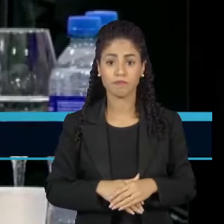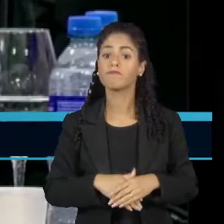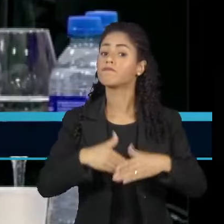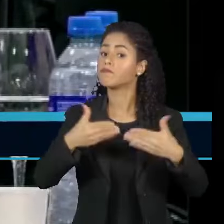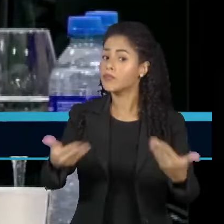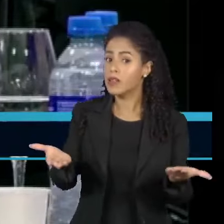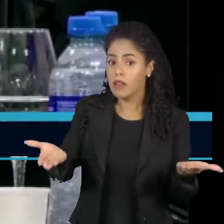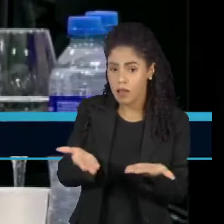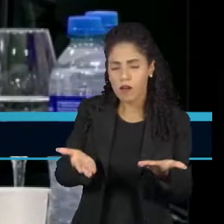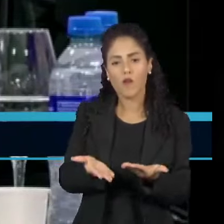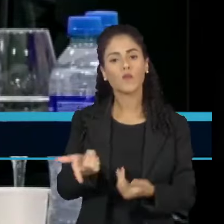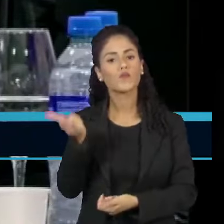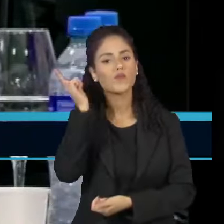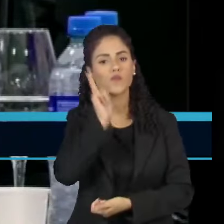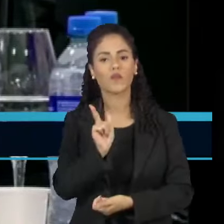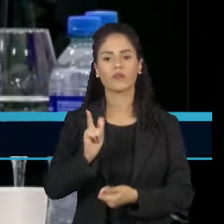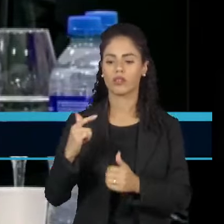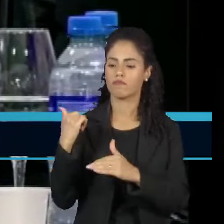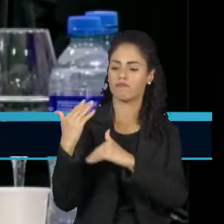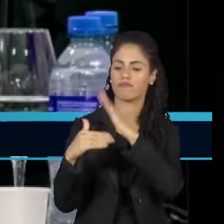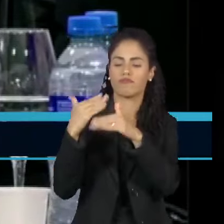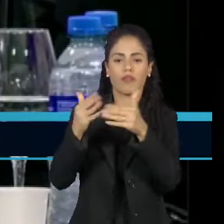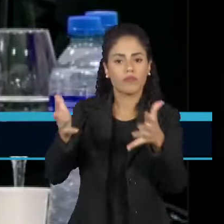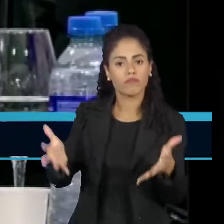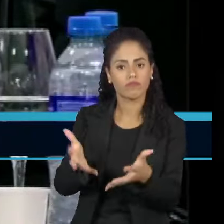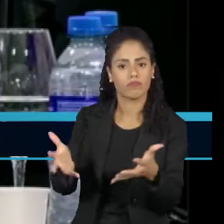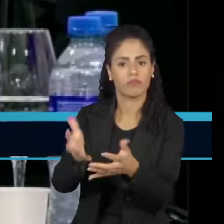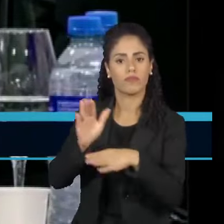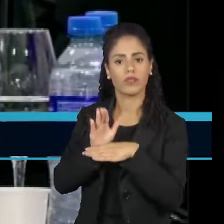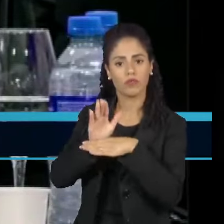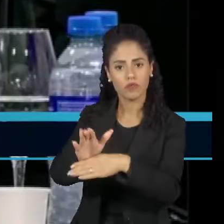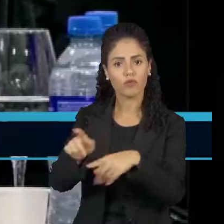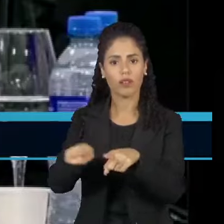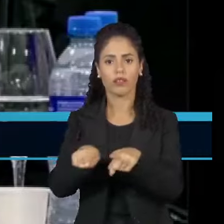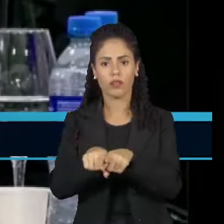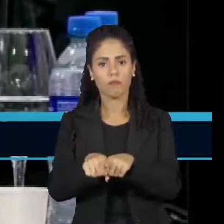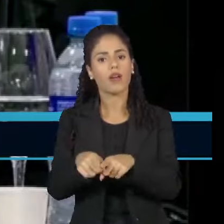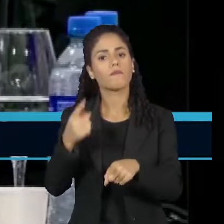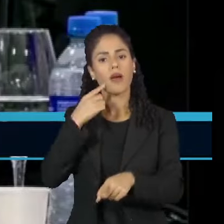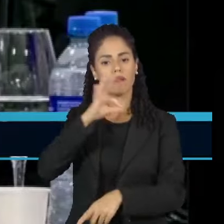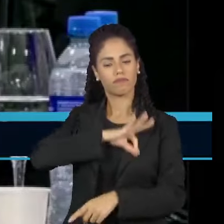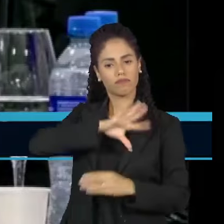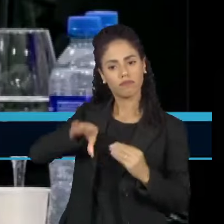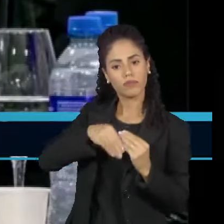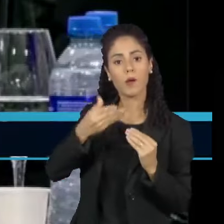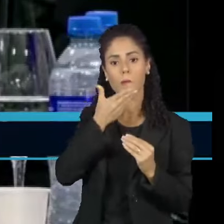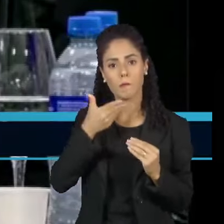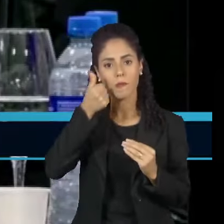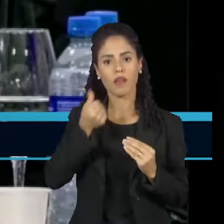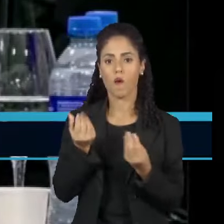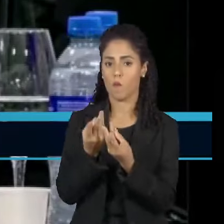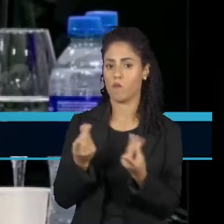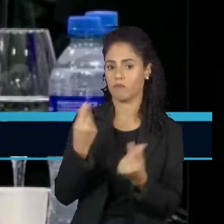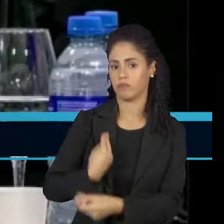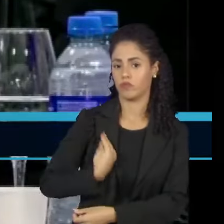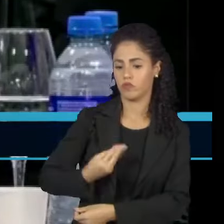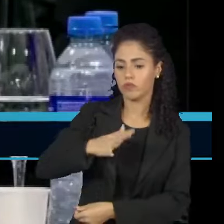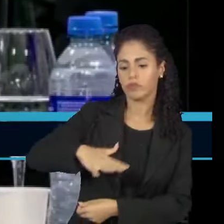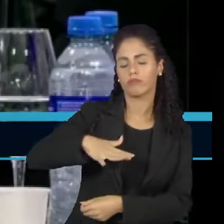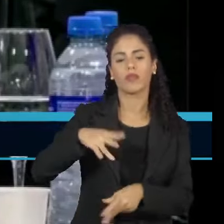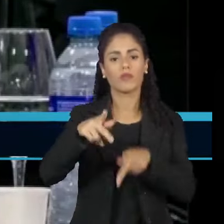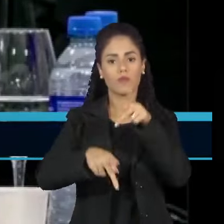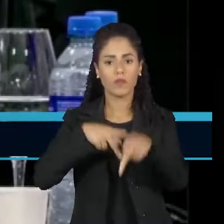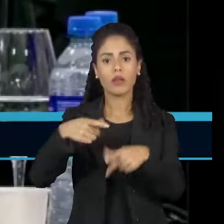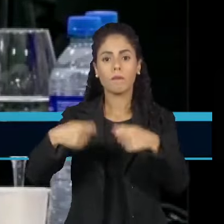contribuição da política monetária para o crescimento sustentável, baixo desemprego, aumento de renda e melhora das condições de vida da população é